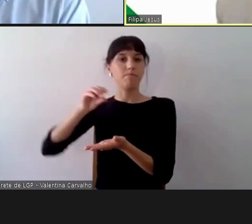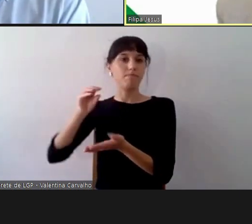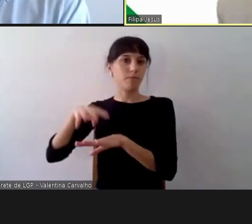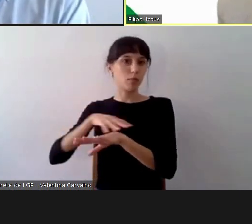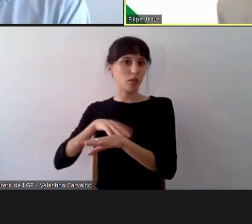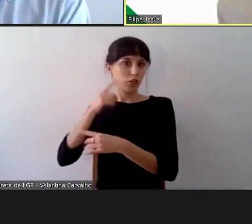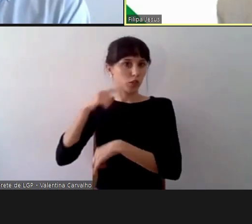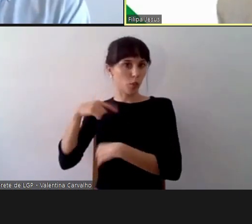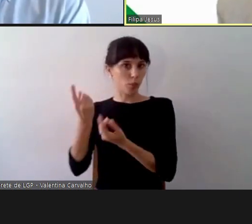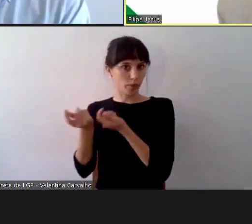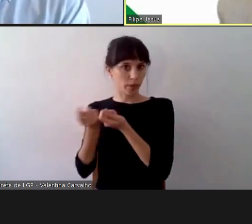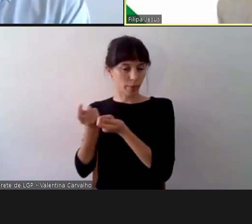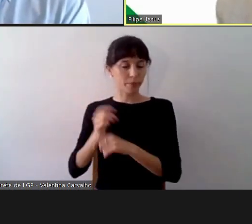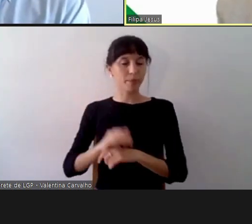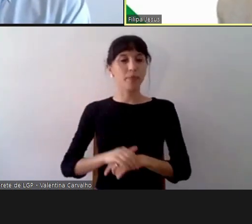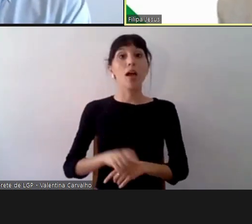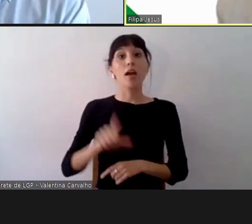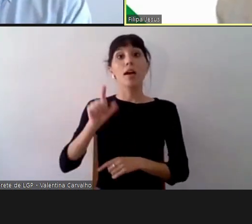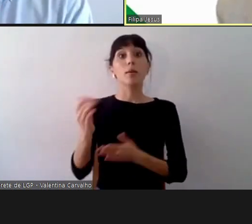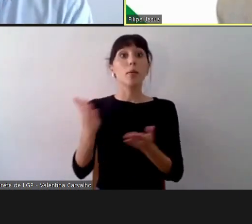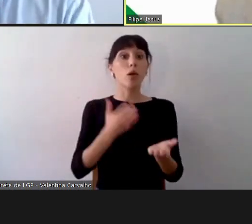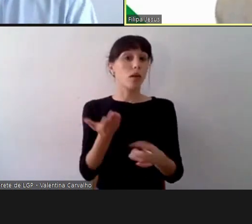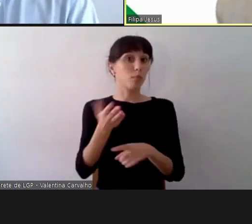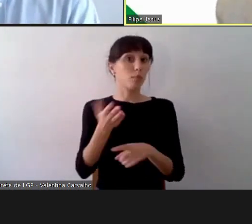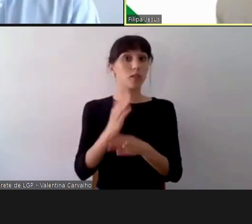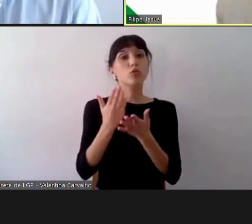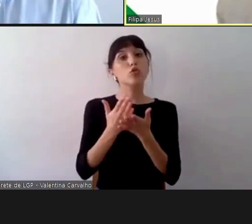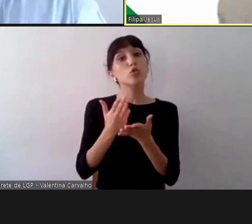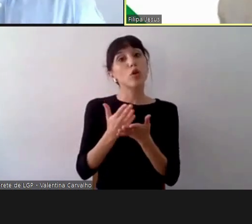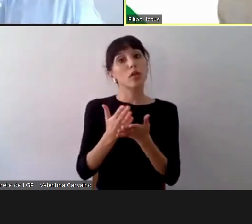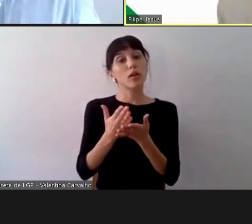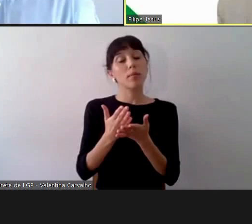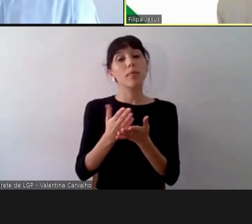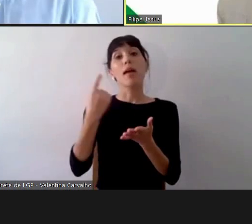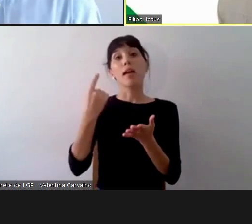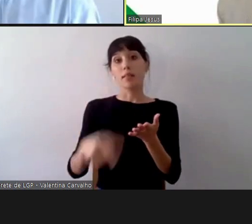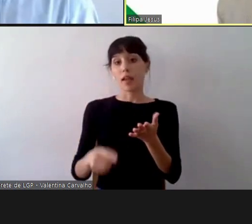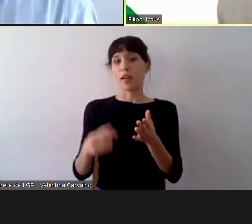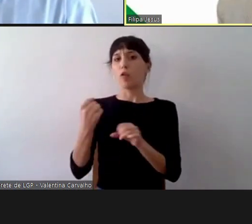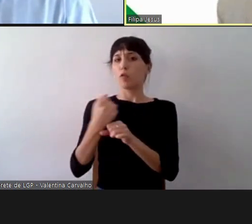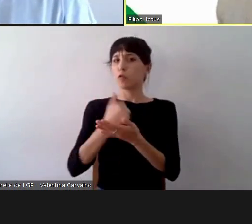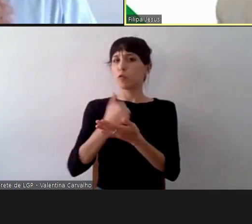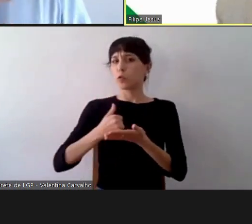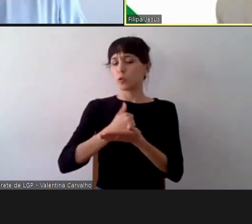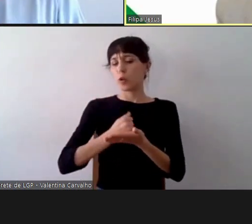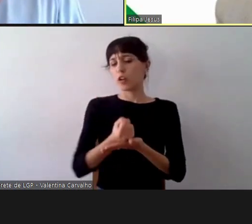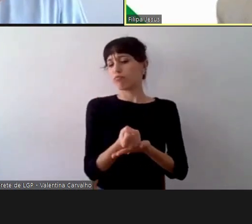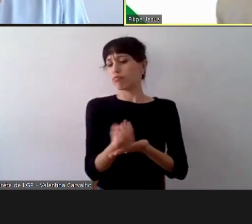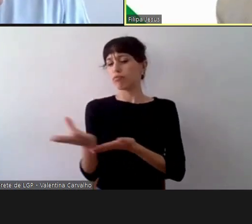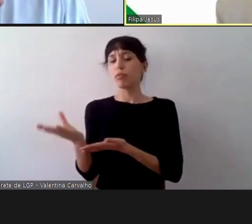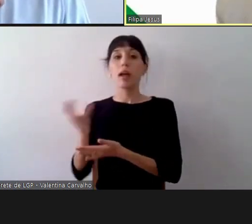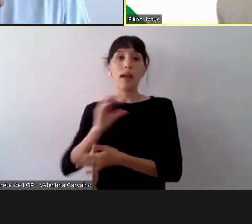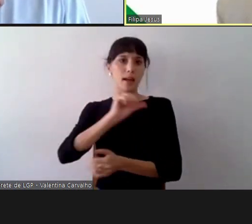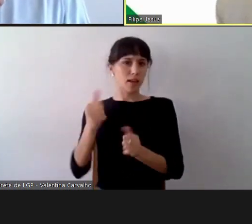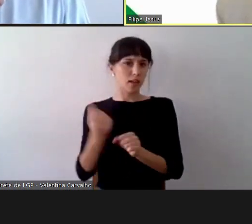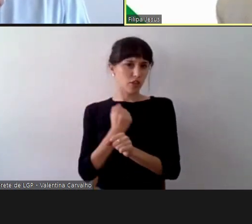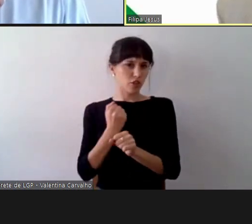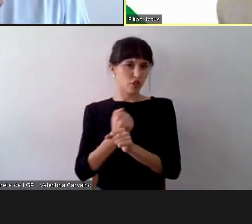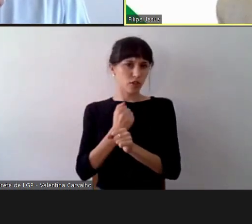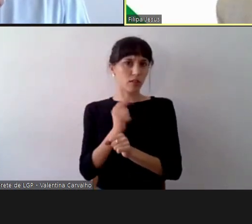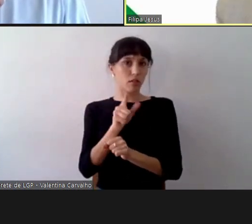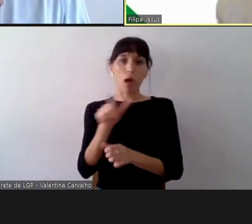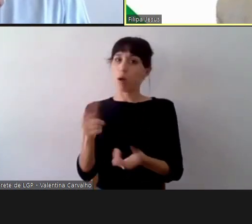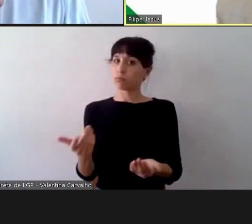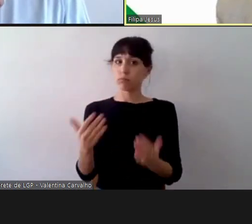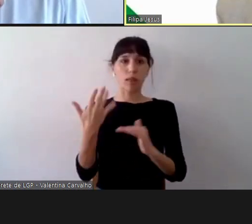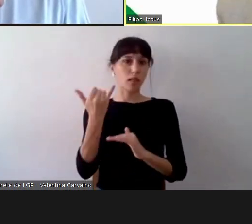mesmo acontece, por exemplo, em escolas. Há uma série de funcionários, de assistentes operacionais de escolas que não têm o 12º